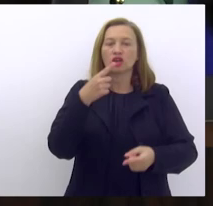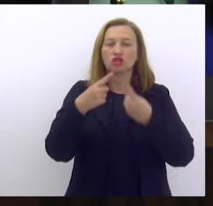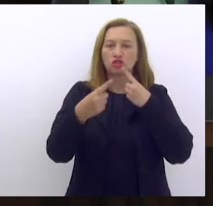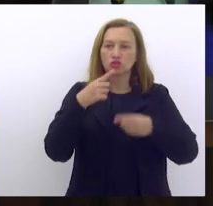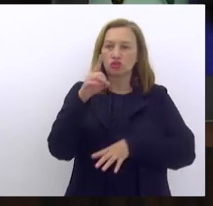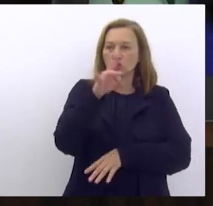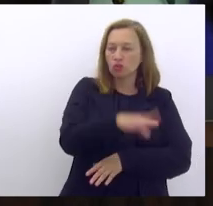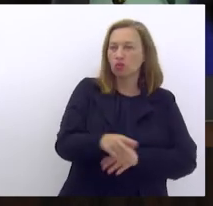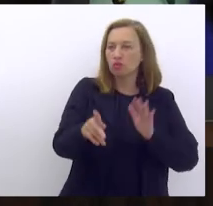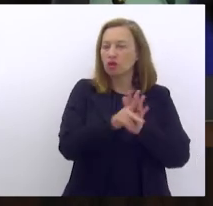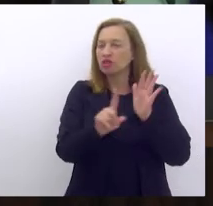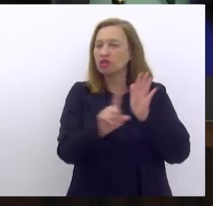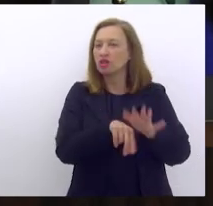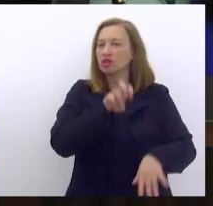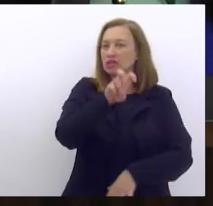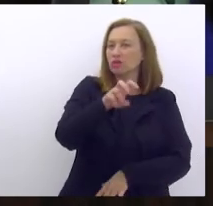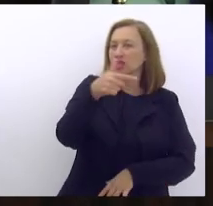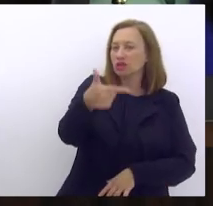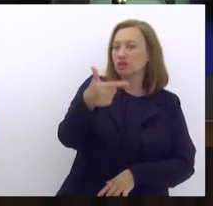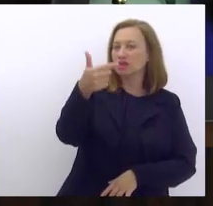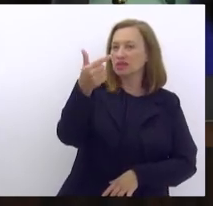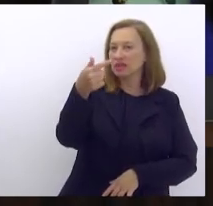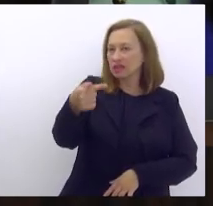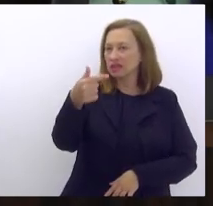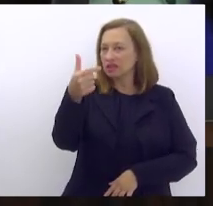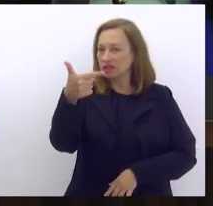única, projeto de lei